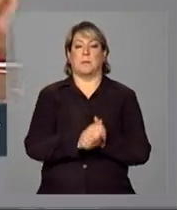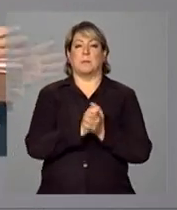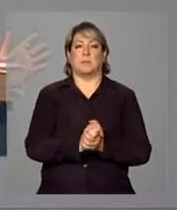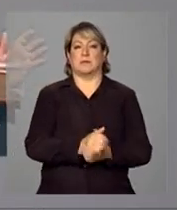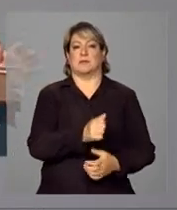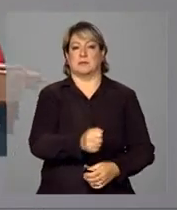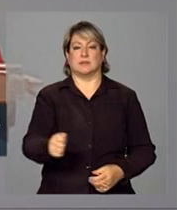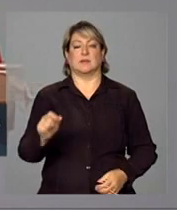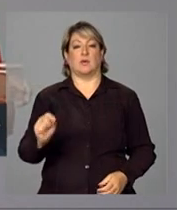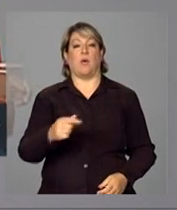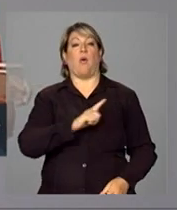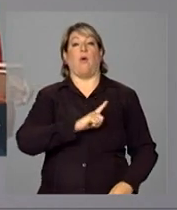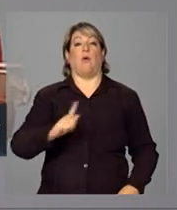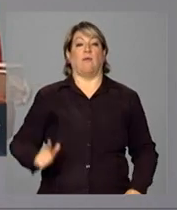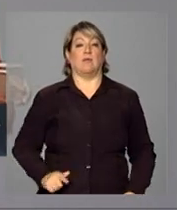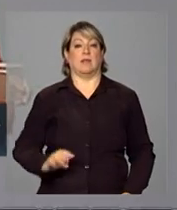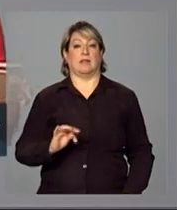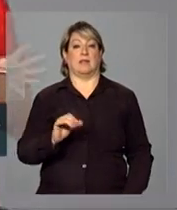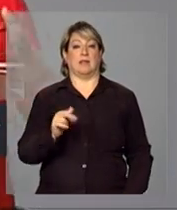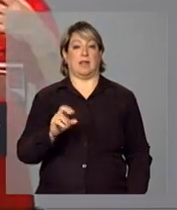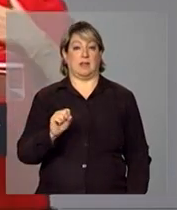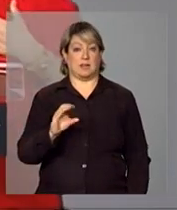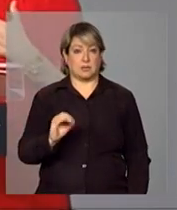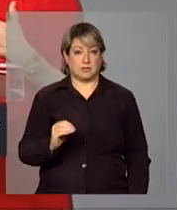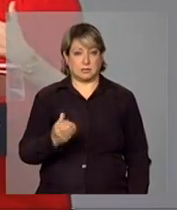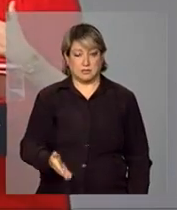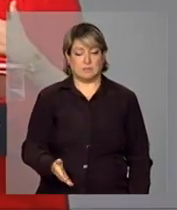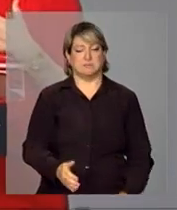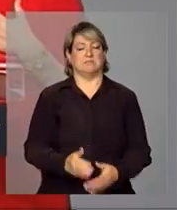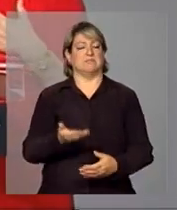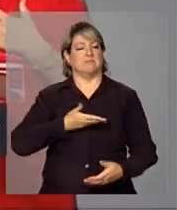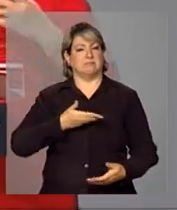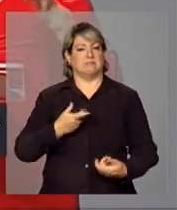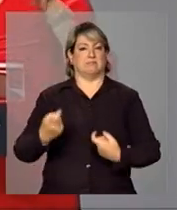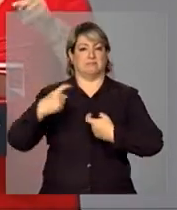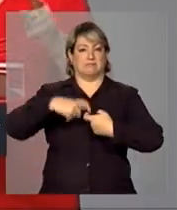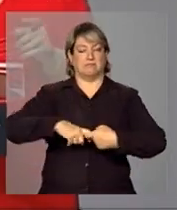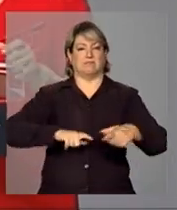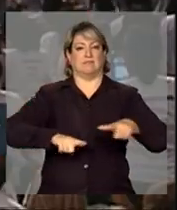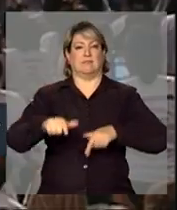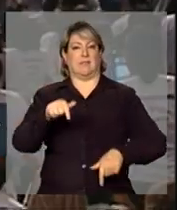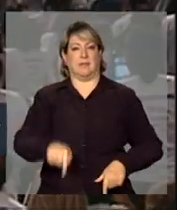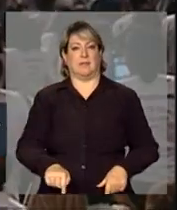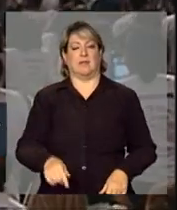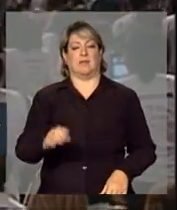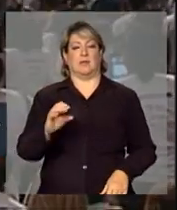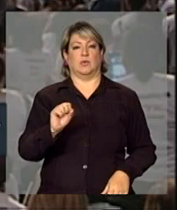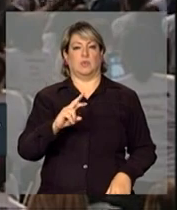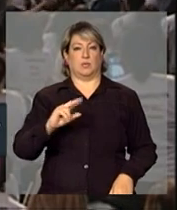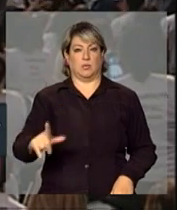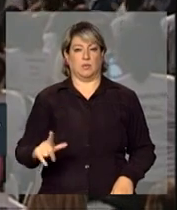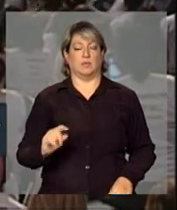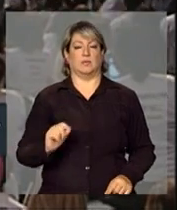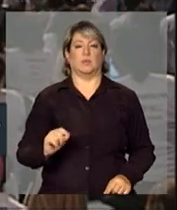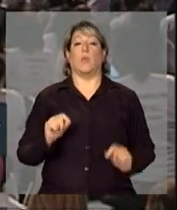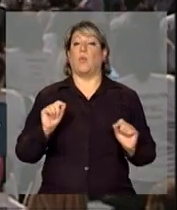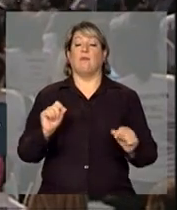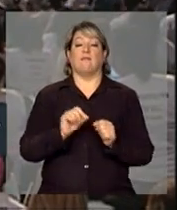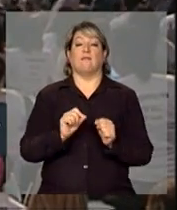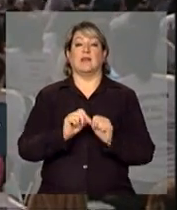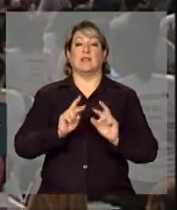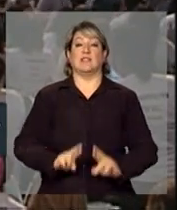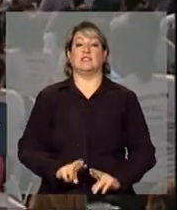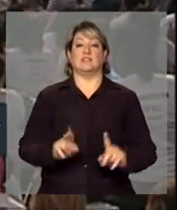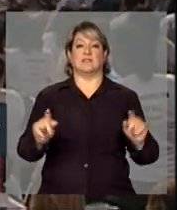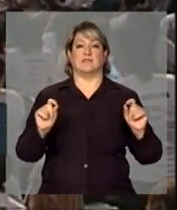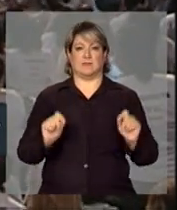cumprimentando o governador Tarso Genro, parceiro da gente aqui no Rio Grande do Sul, o que faz a